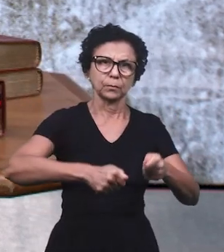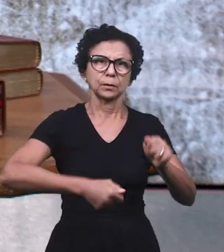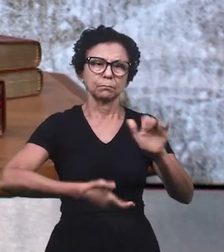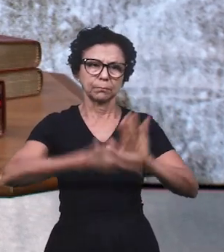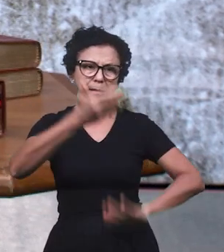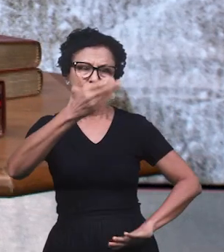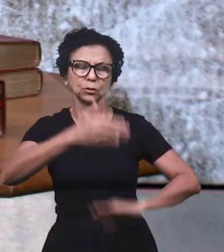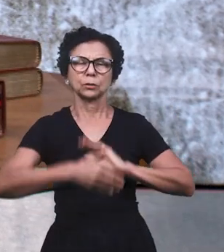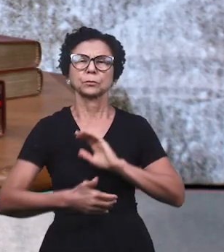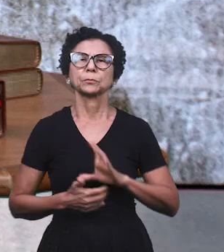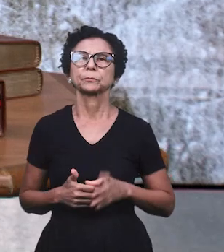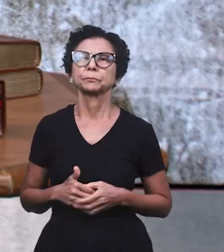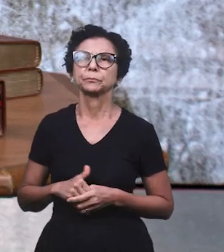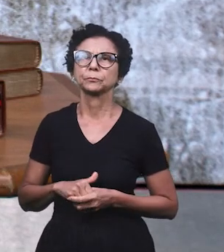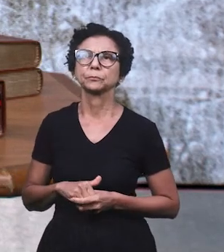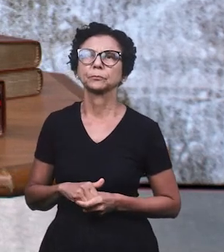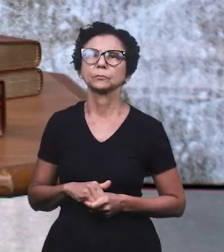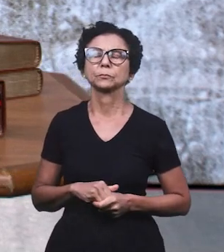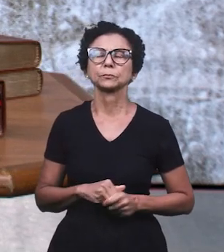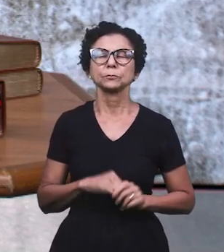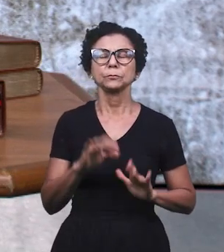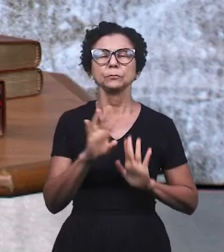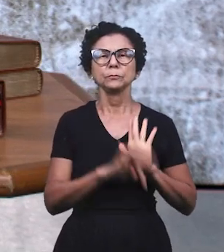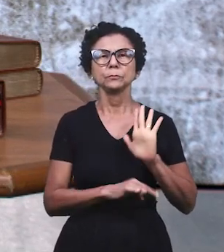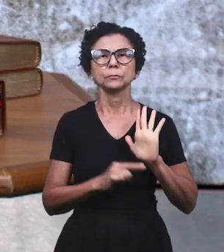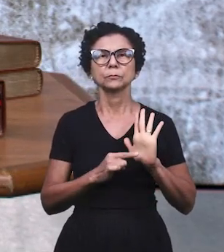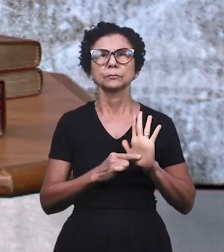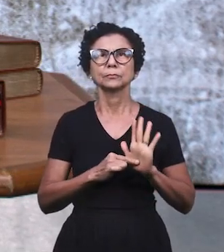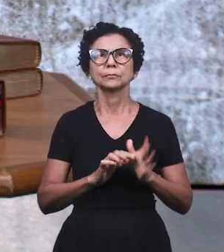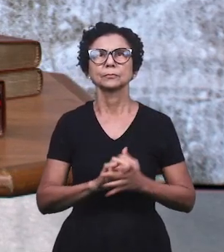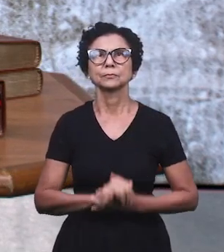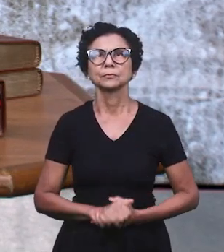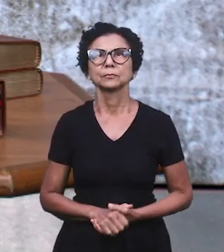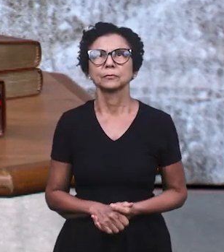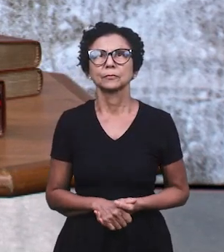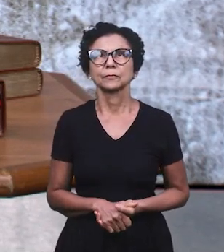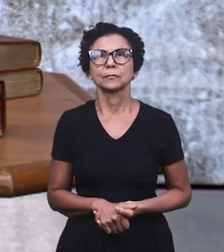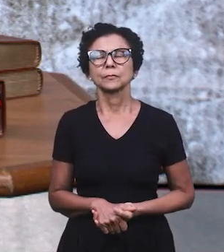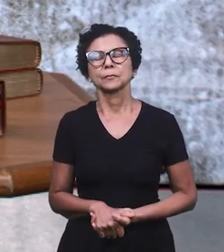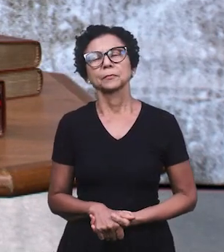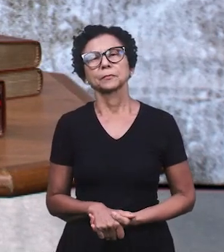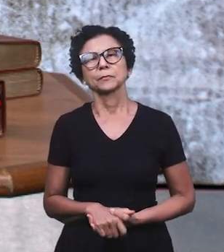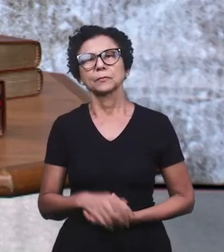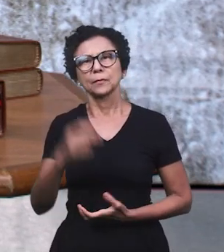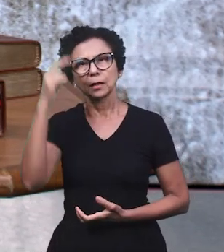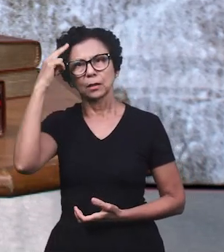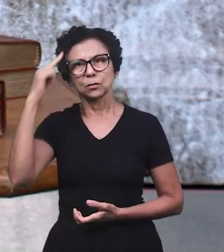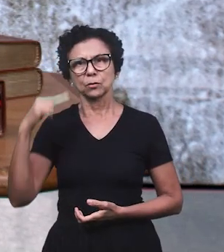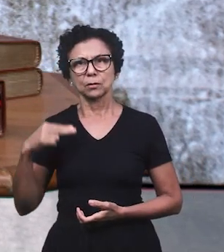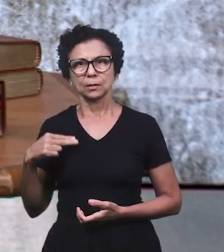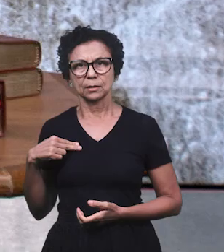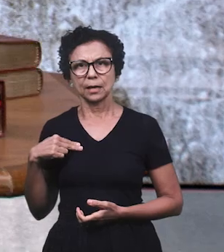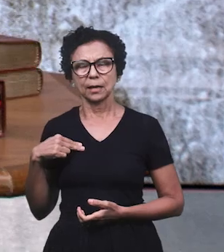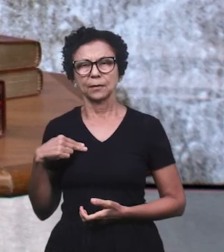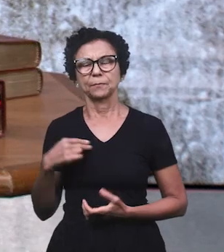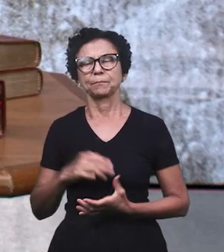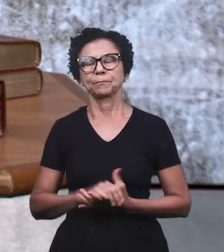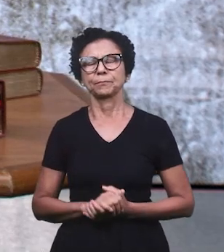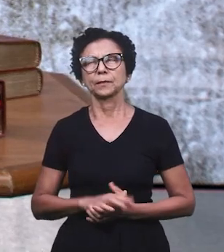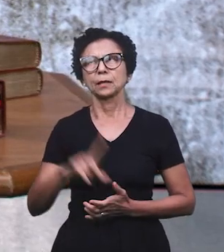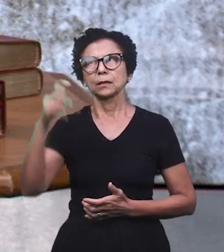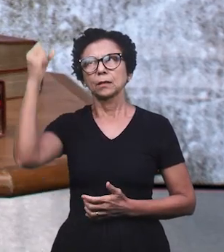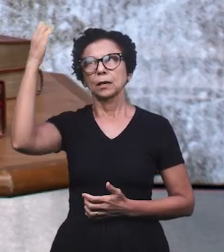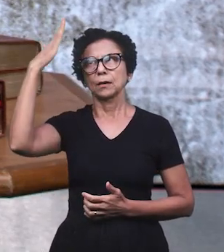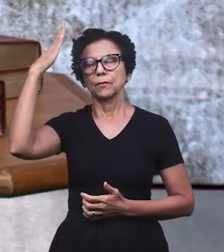nessa parte aqui que o primeiro sonho que o Senhor tinha dado a José se cumpriu, né?